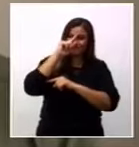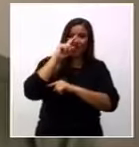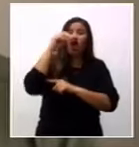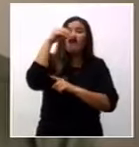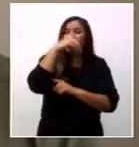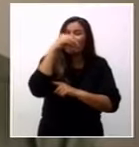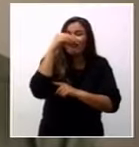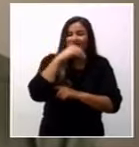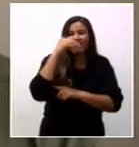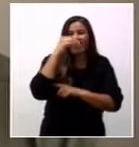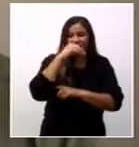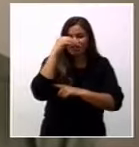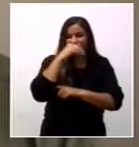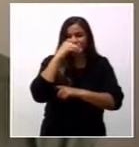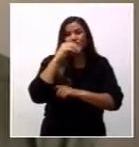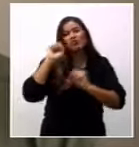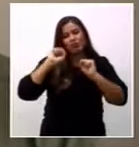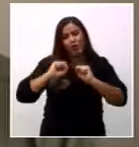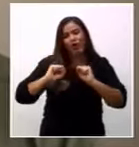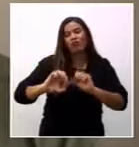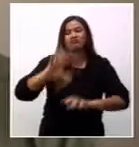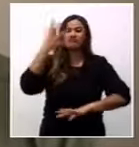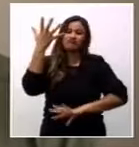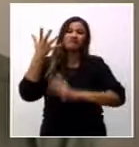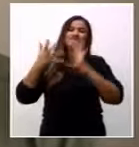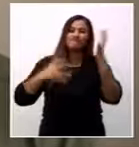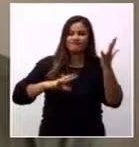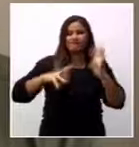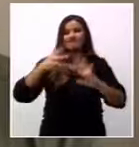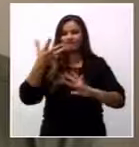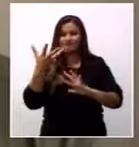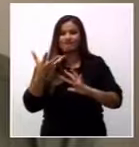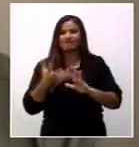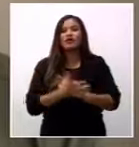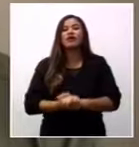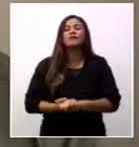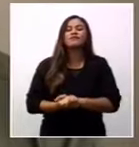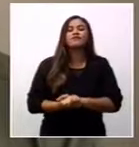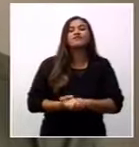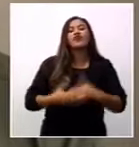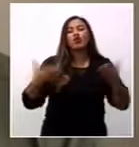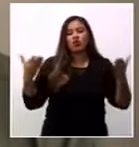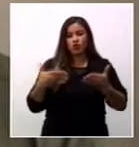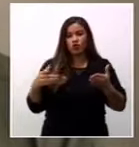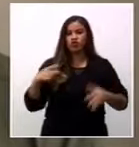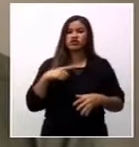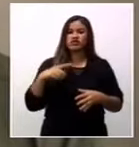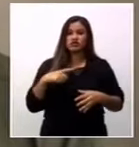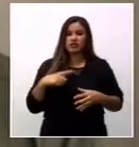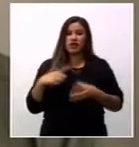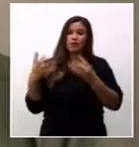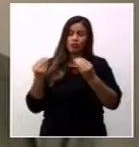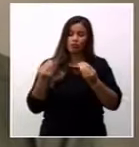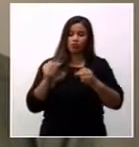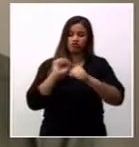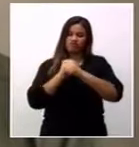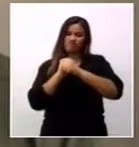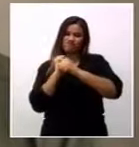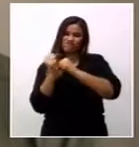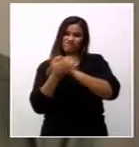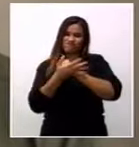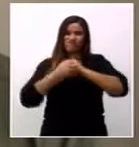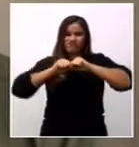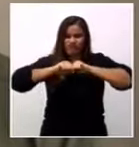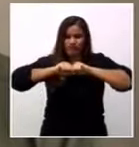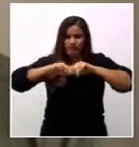suscetibilidade àquele perigo. Então, a gente está, hoje em dia, né, um exemplo aí do Covid, o